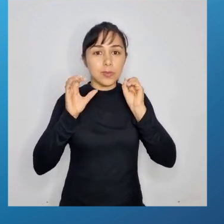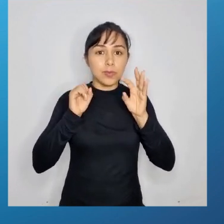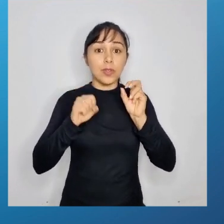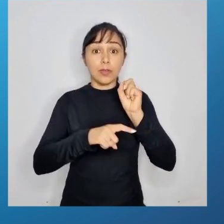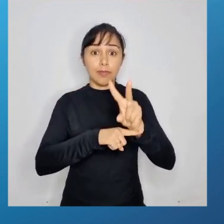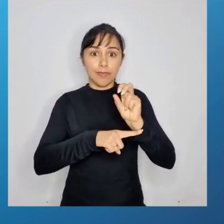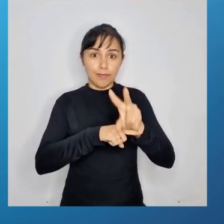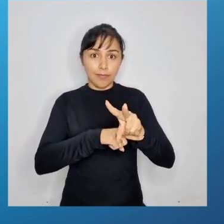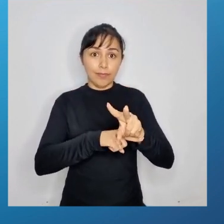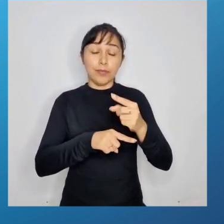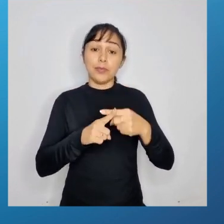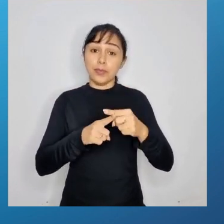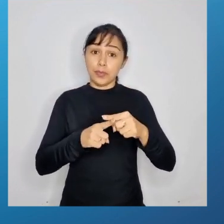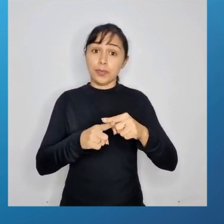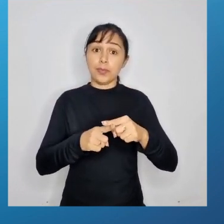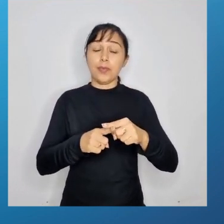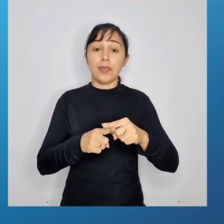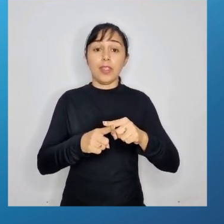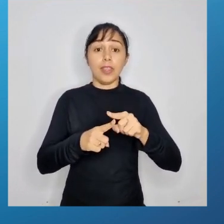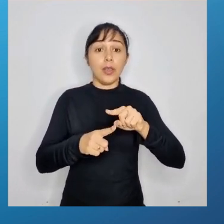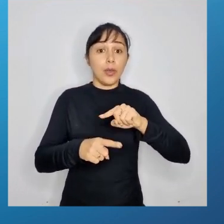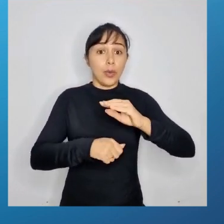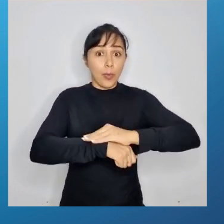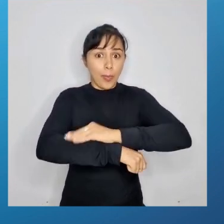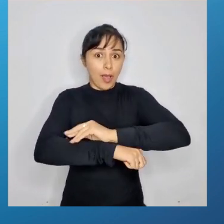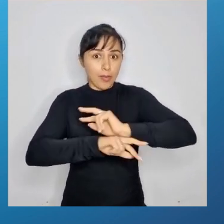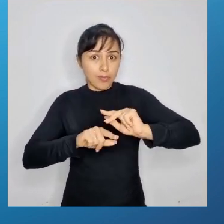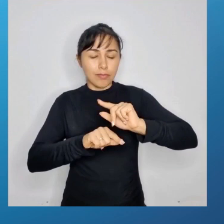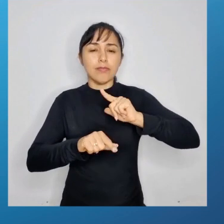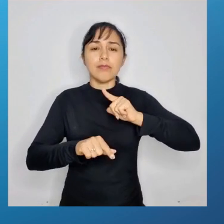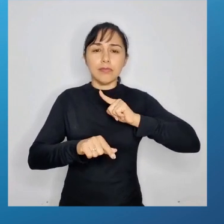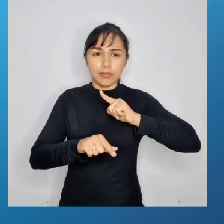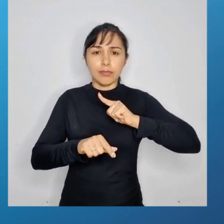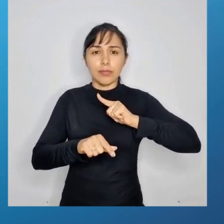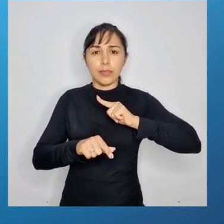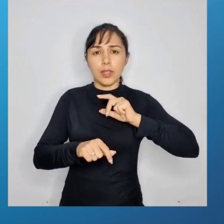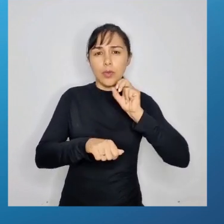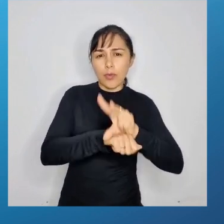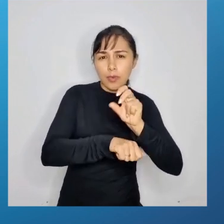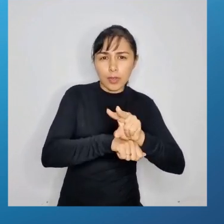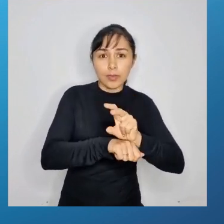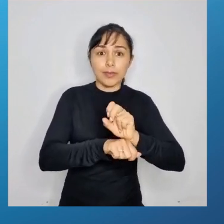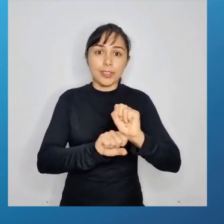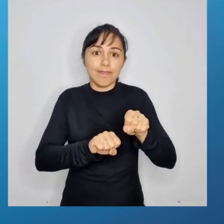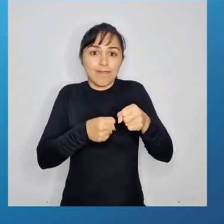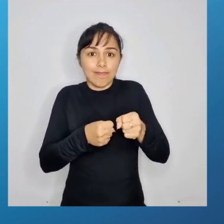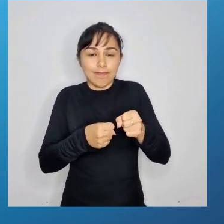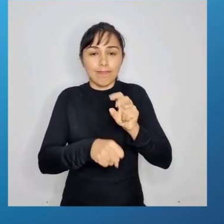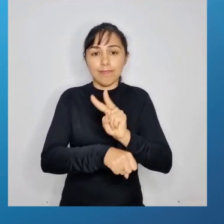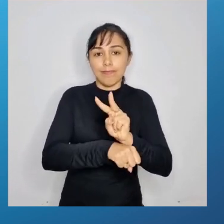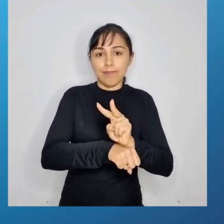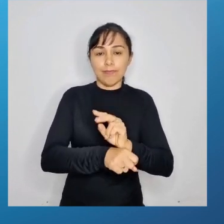São animais que têm o veneno como uma arma de proteção contra predadores.